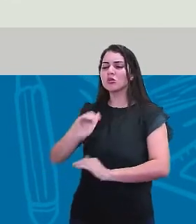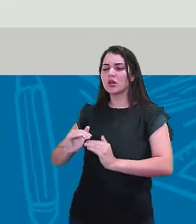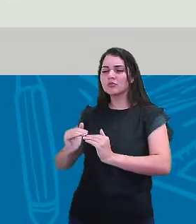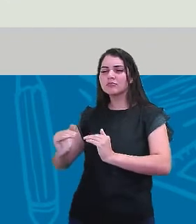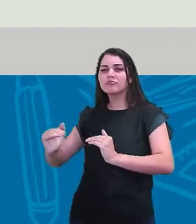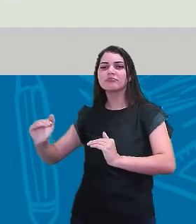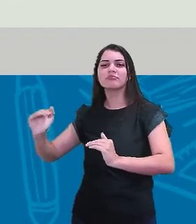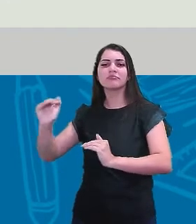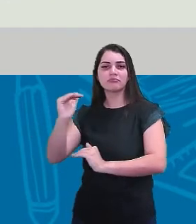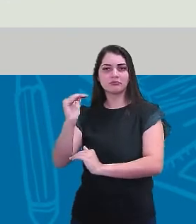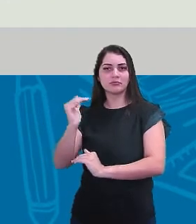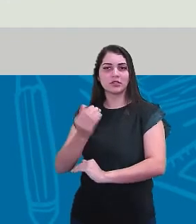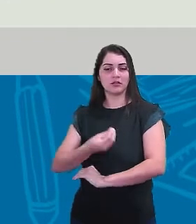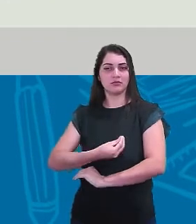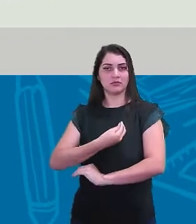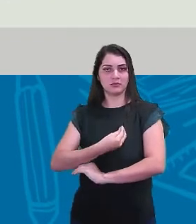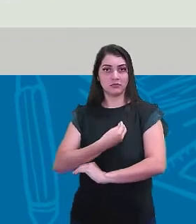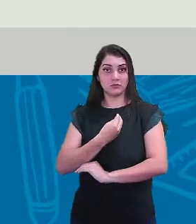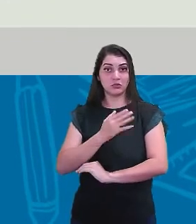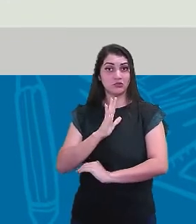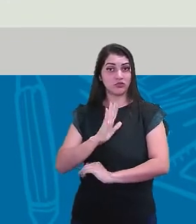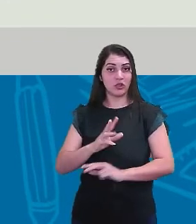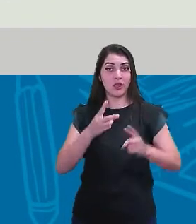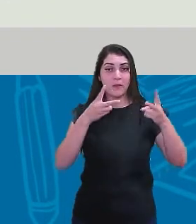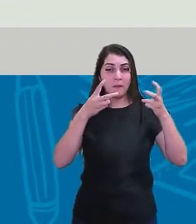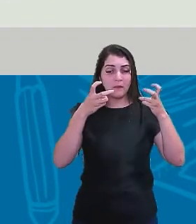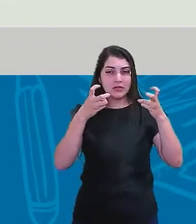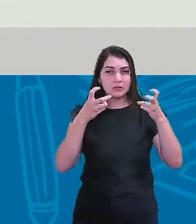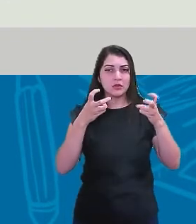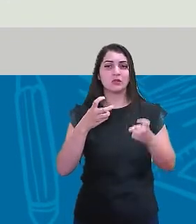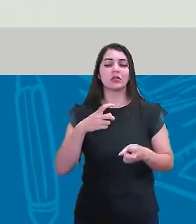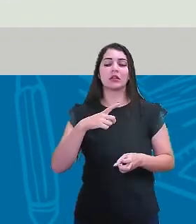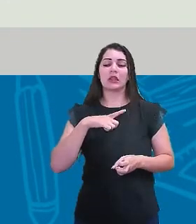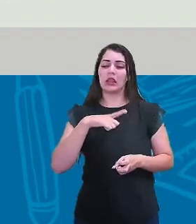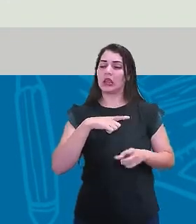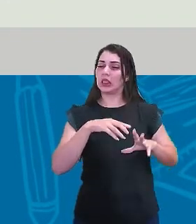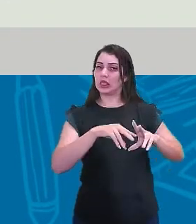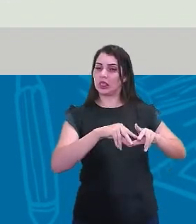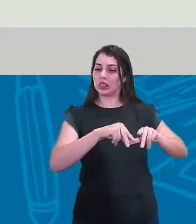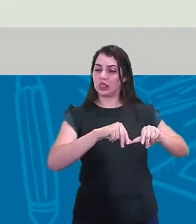sobreviver? Se já perceberam que tem terra que gruda,